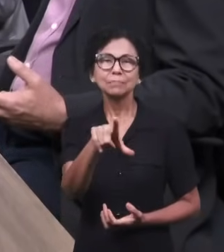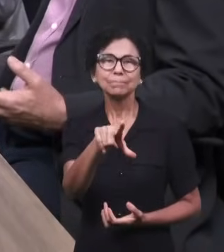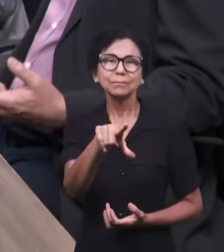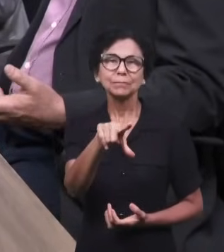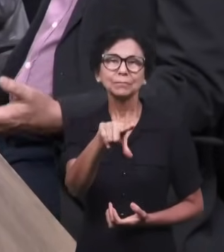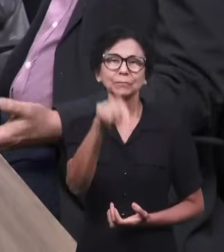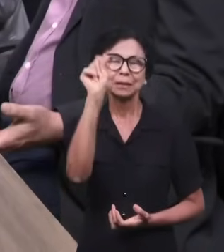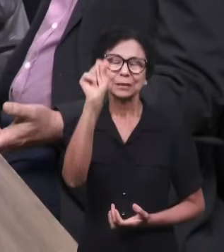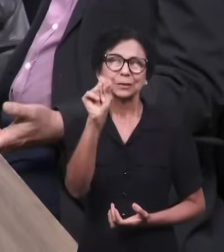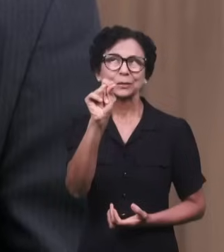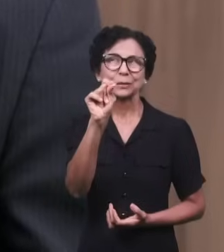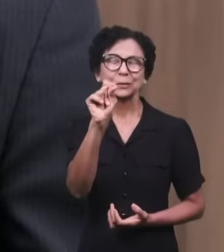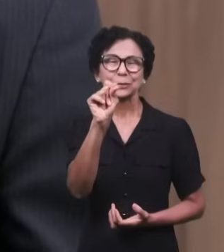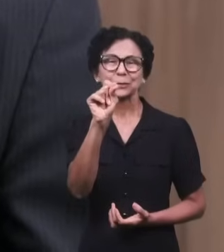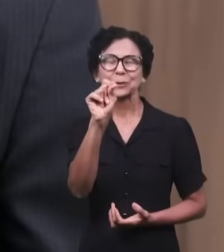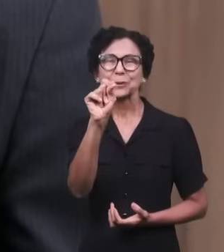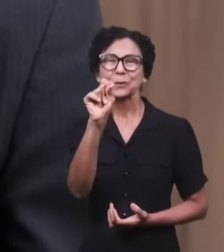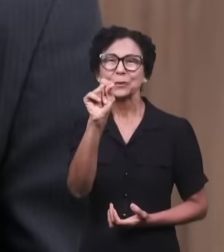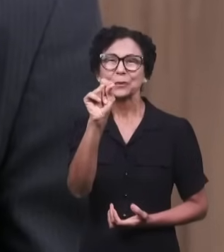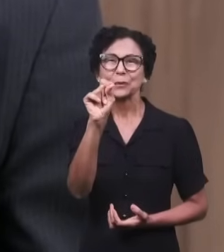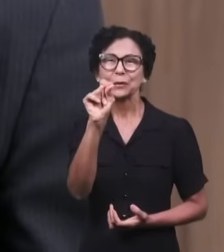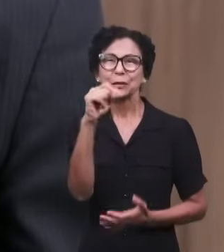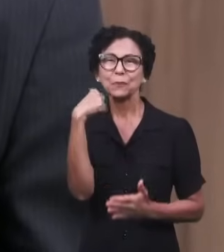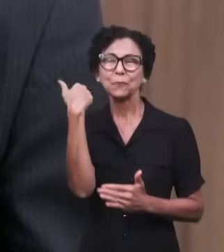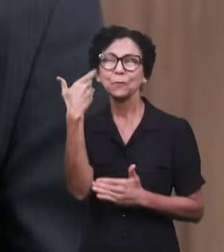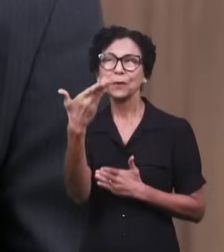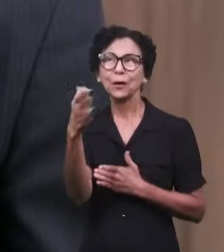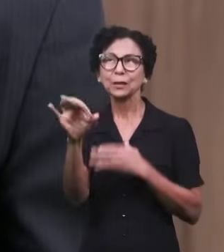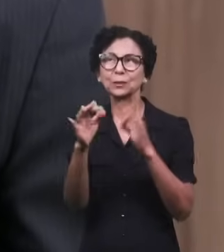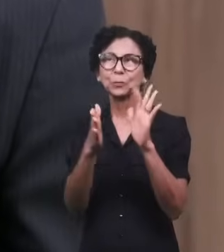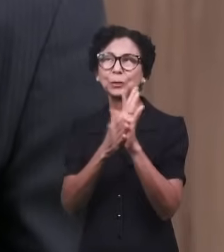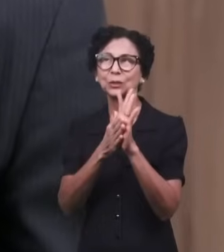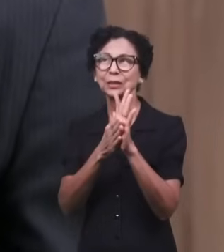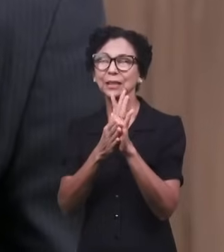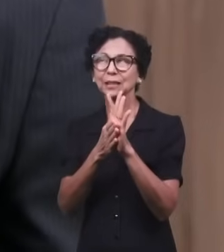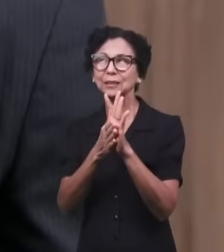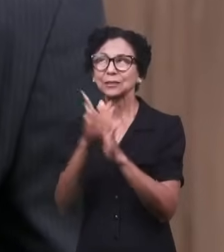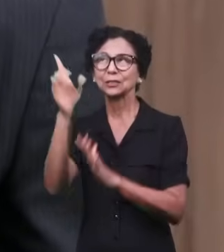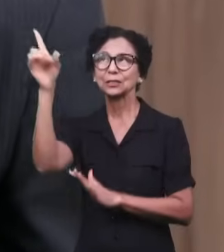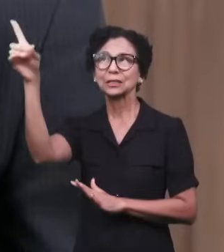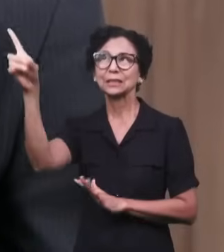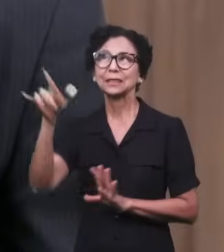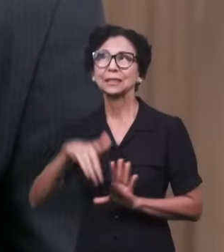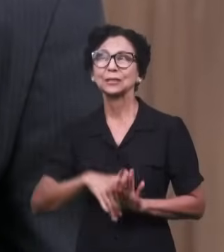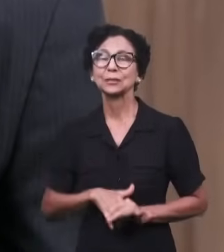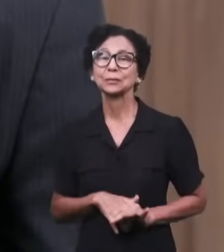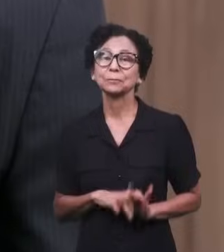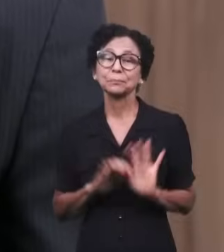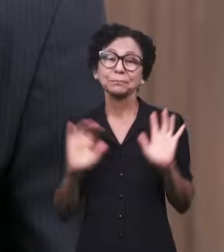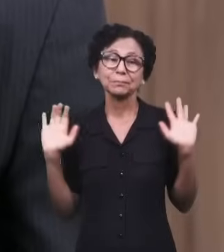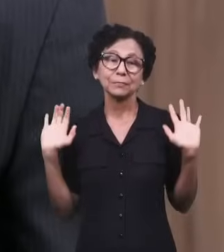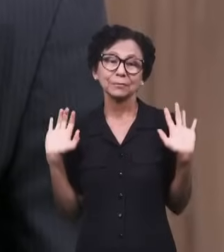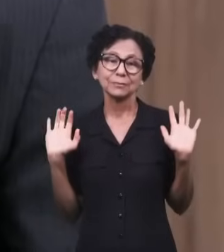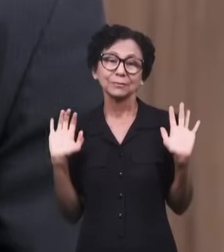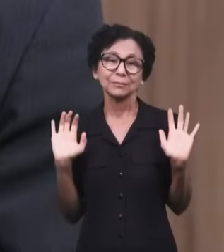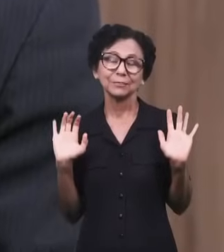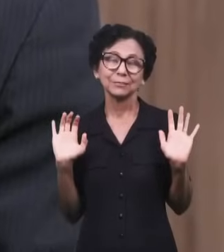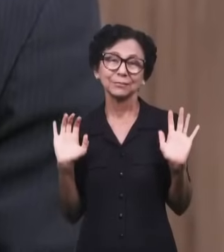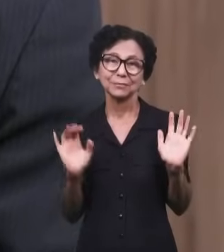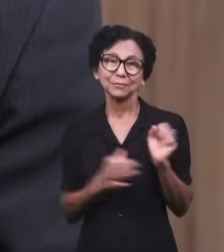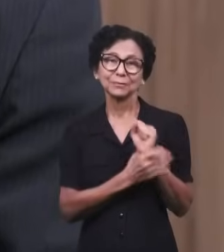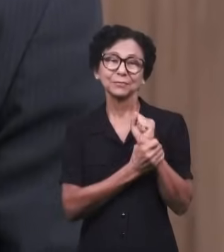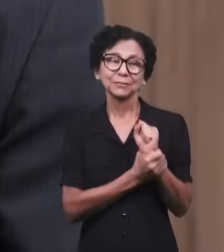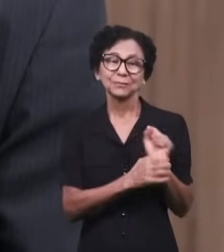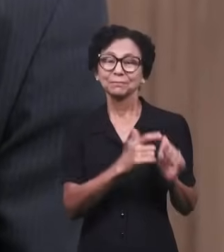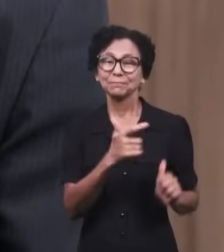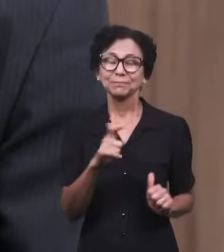a escolha que Deus tem para a sua vida, não é o projeto do Senhor, a gente fica vulnerável. Então ele estava